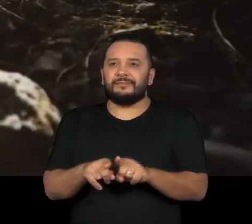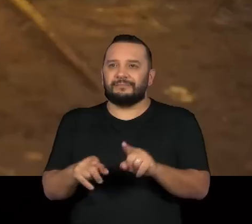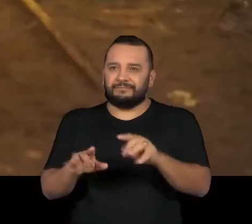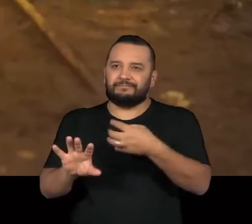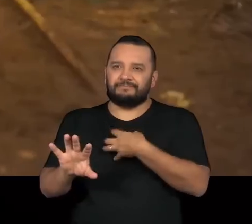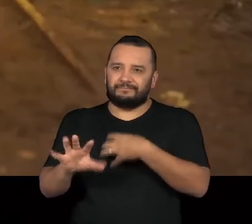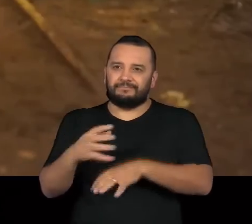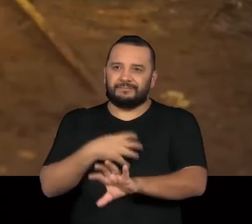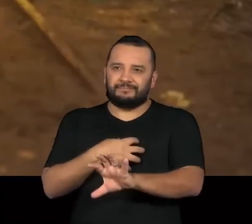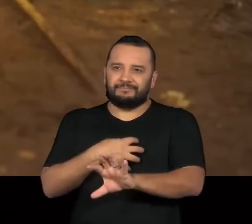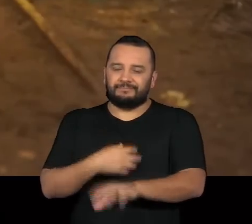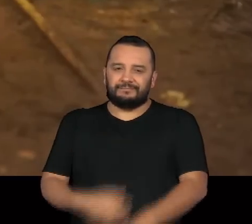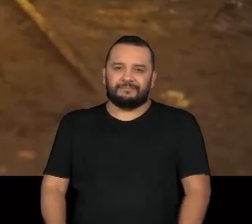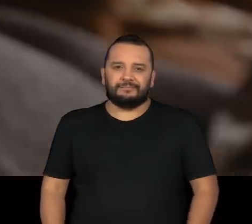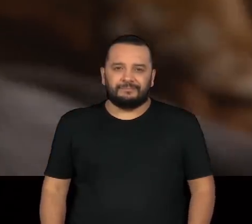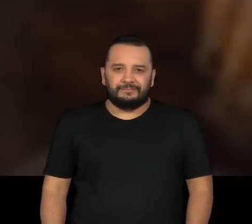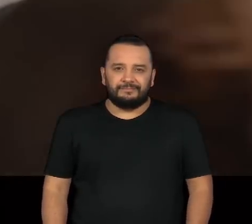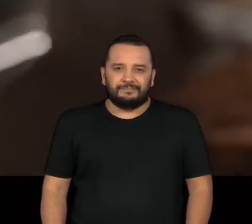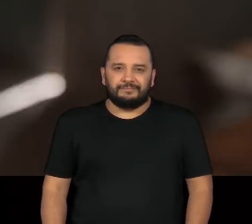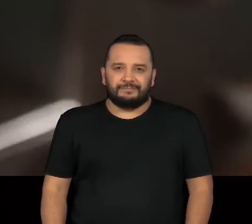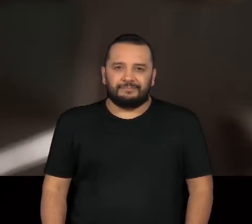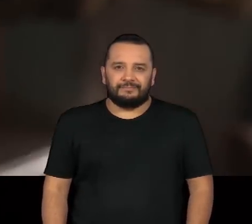outro.